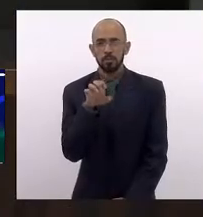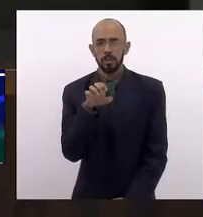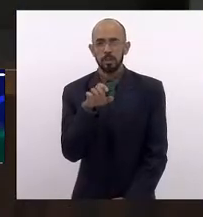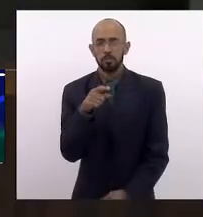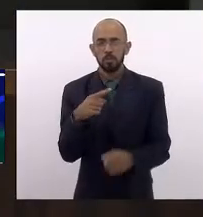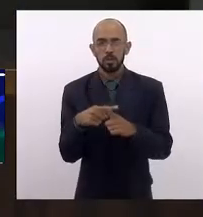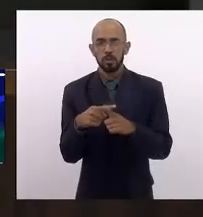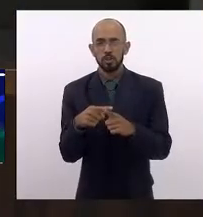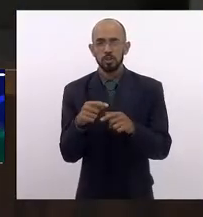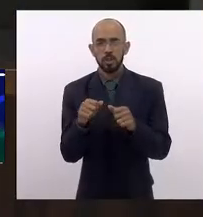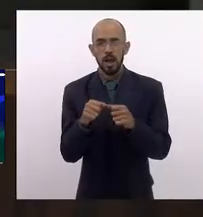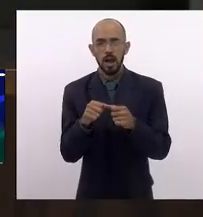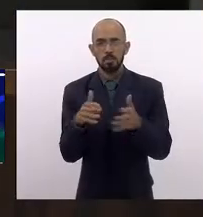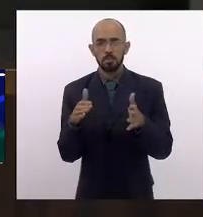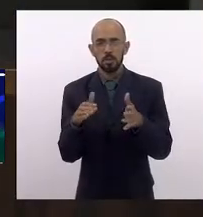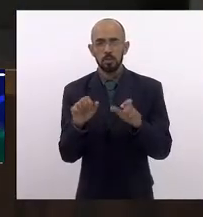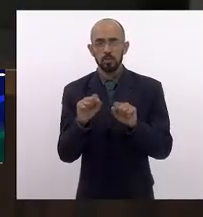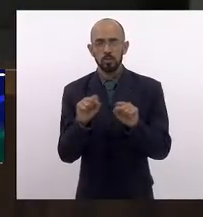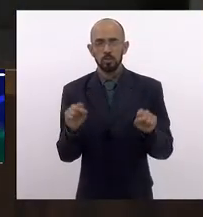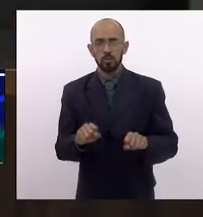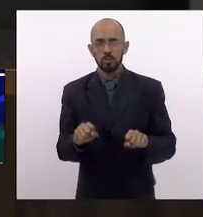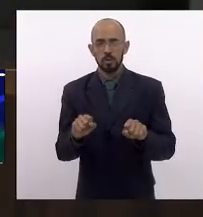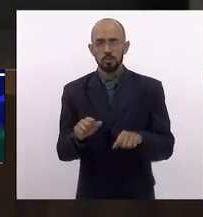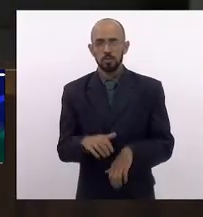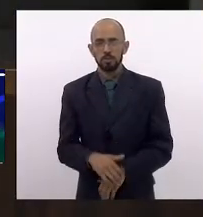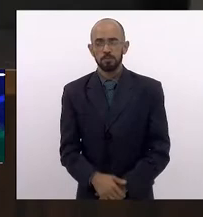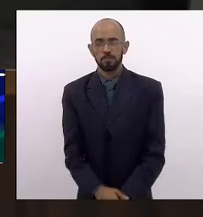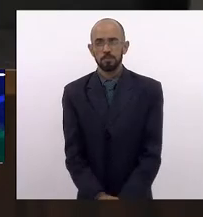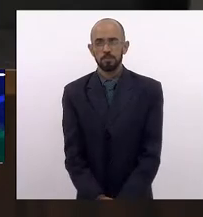sistema não vamos abrir novamente o sistema é